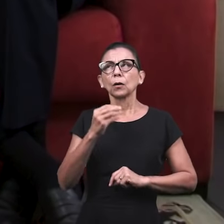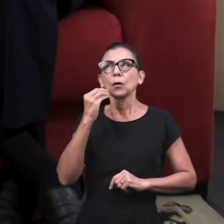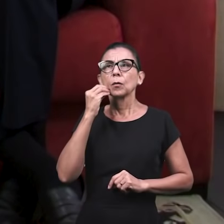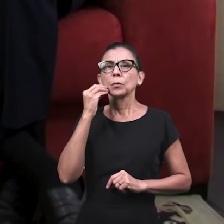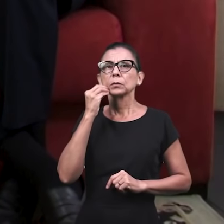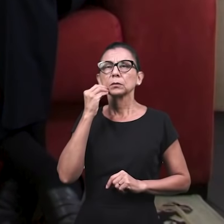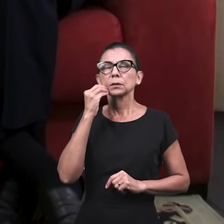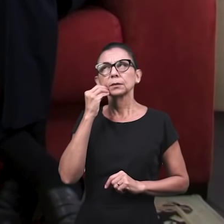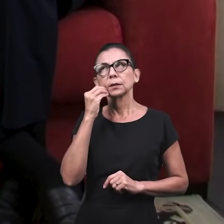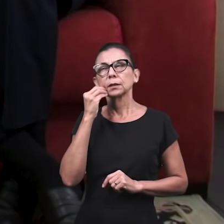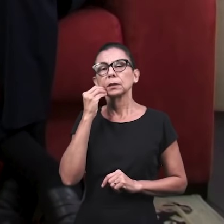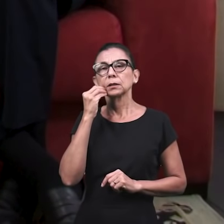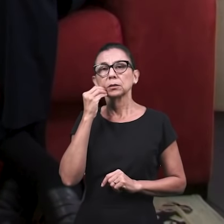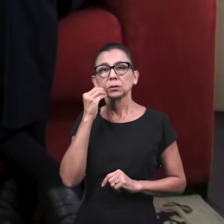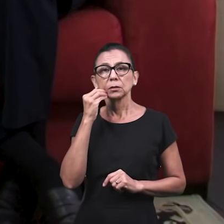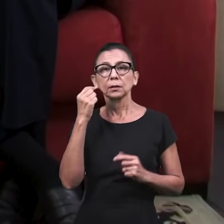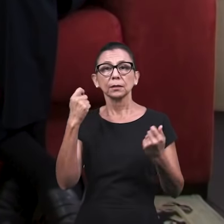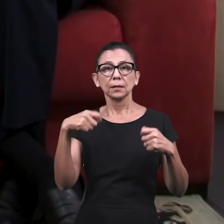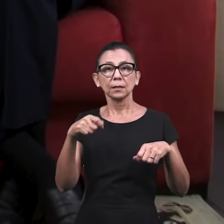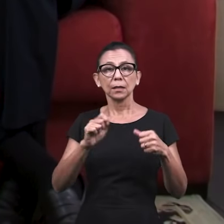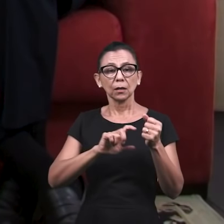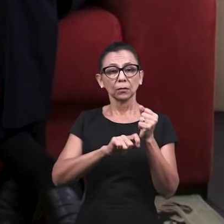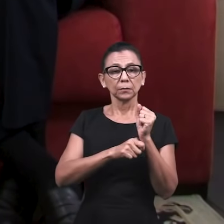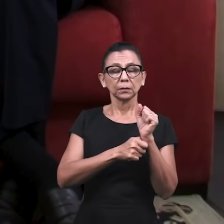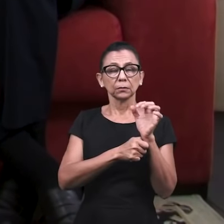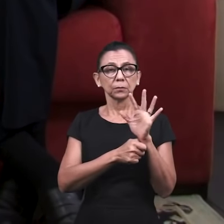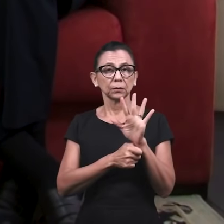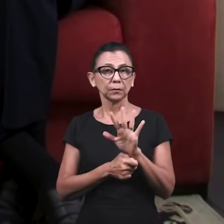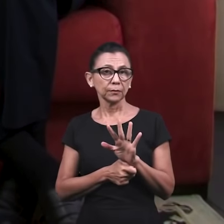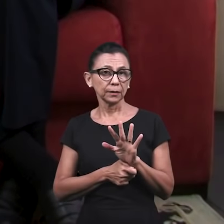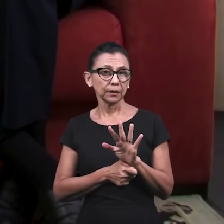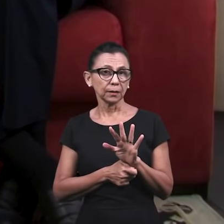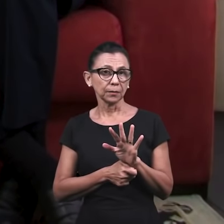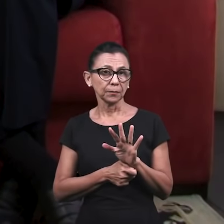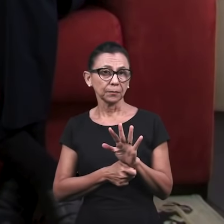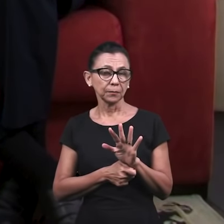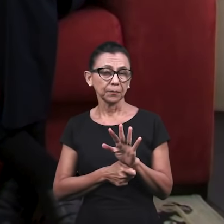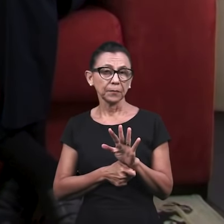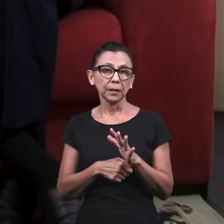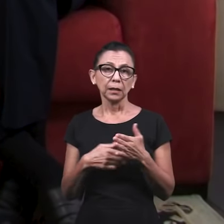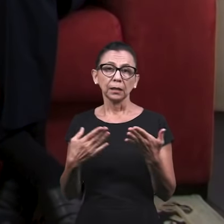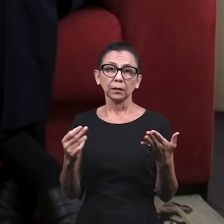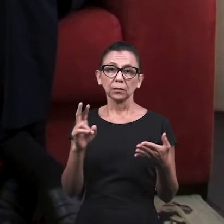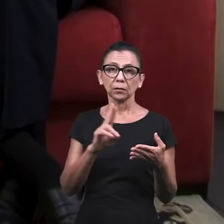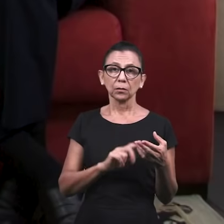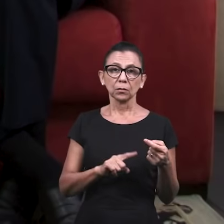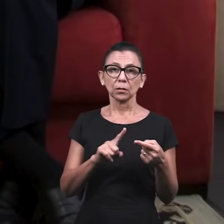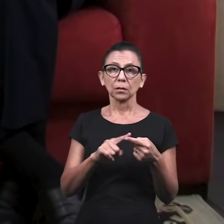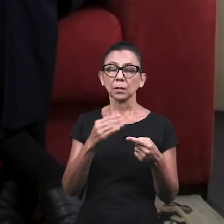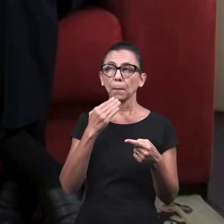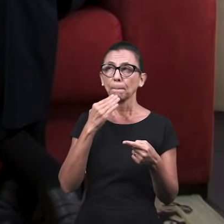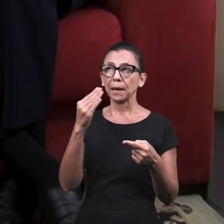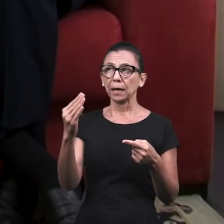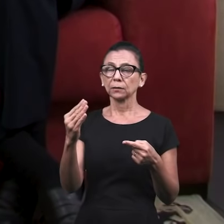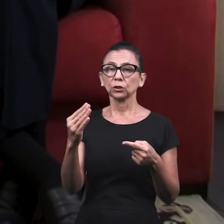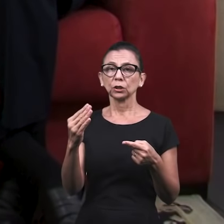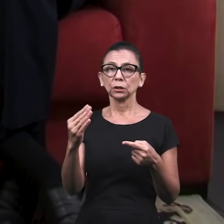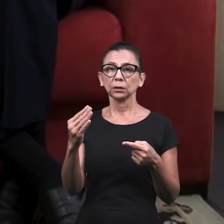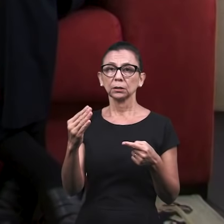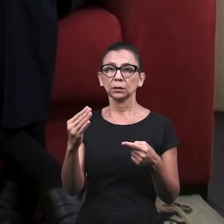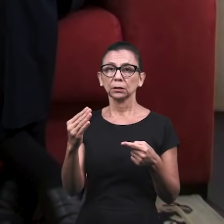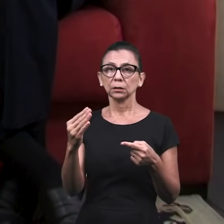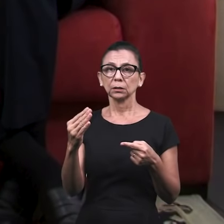de um mistério se revelar. Ela usou um texto, ela bate, pede e busca. São três